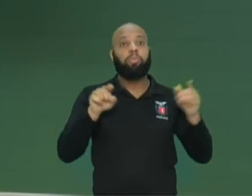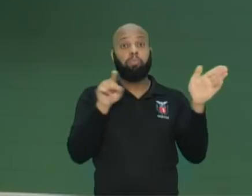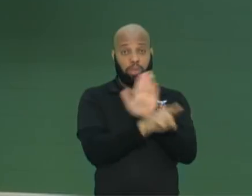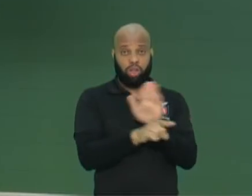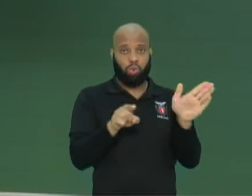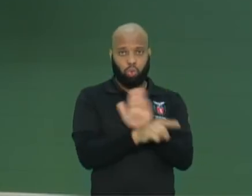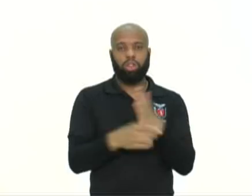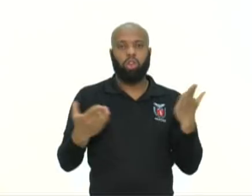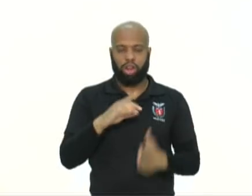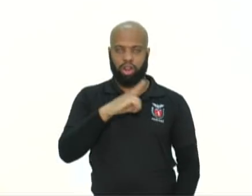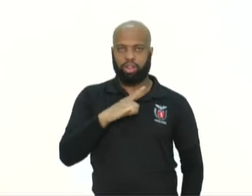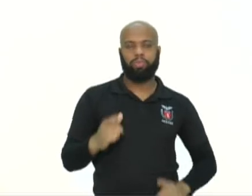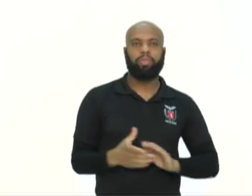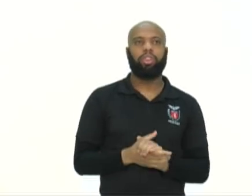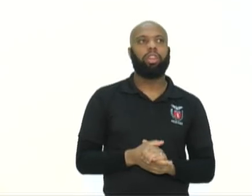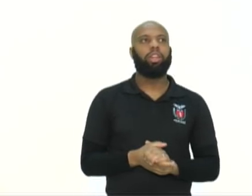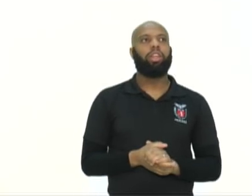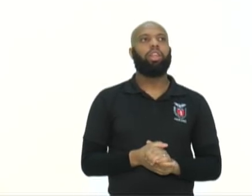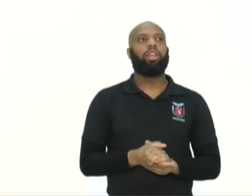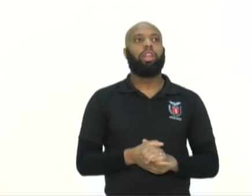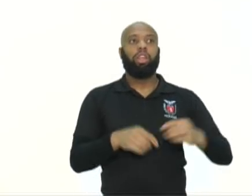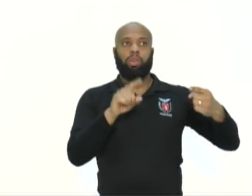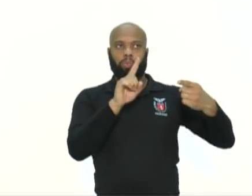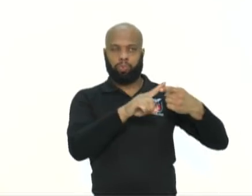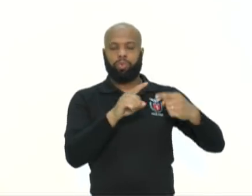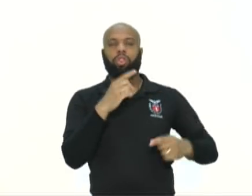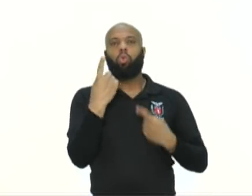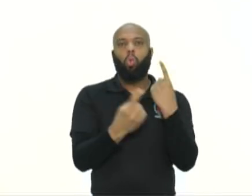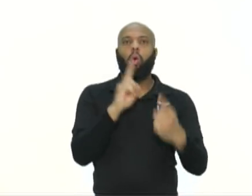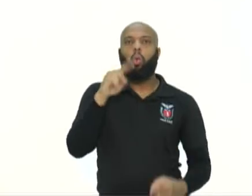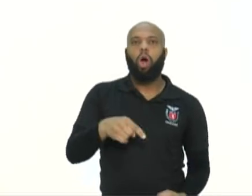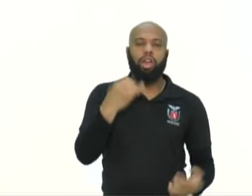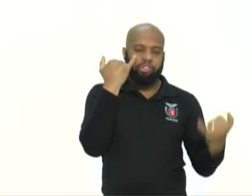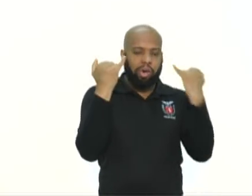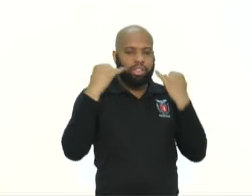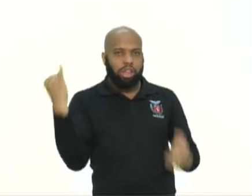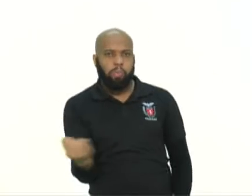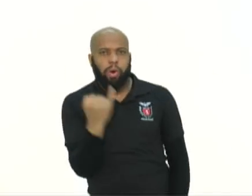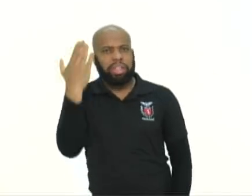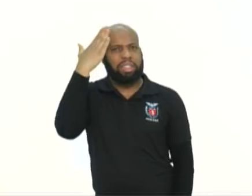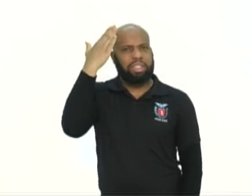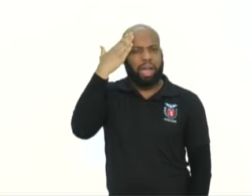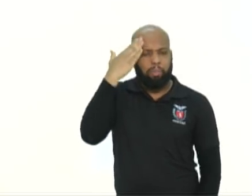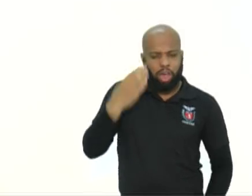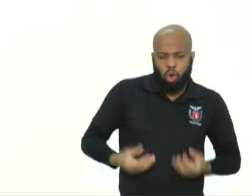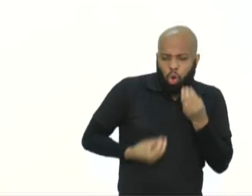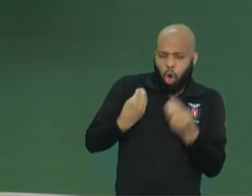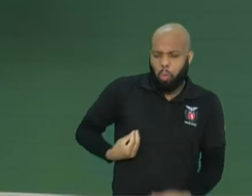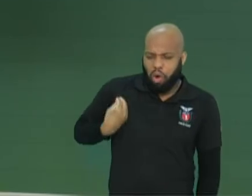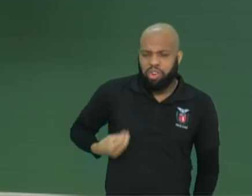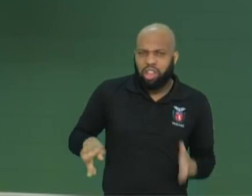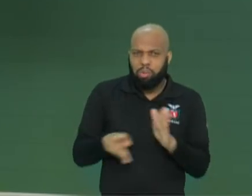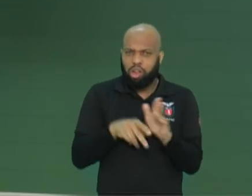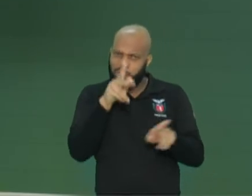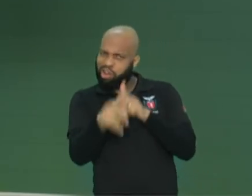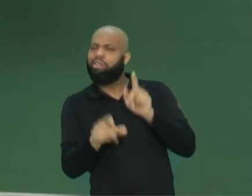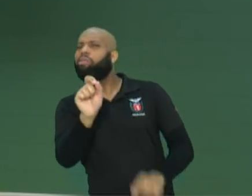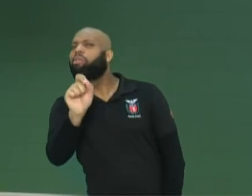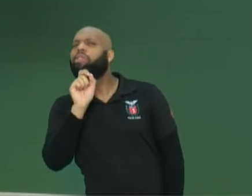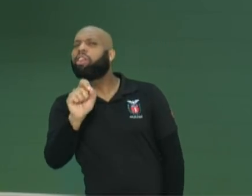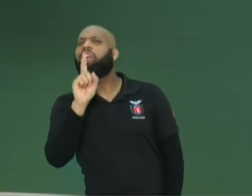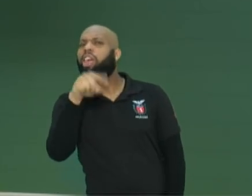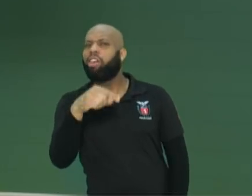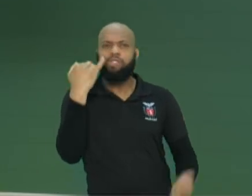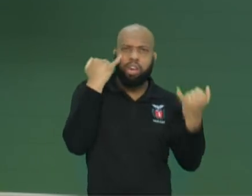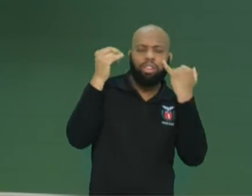lá. Quais são os dados importantes para medir a qualidade de vida da população? Entendendo tudo isso que nós falamos do